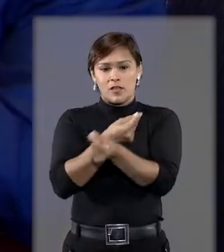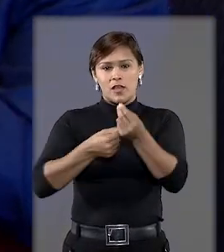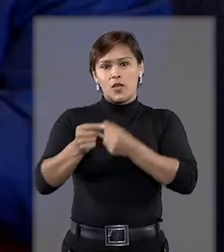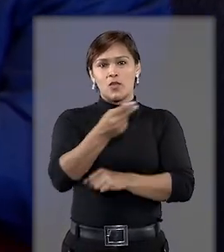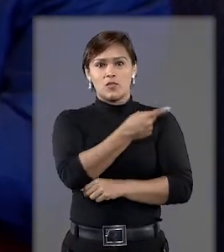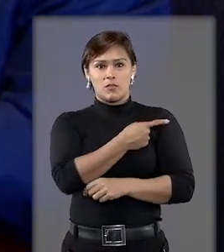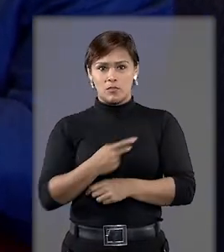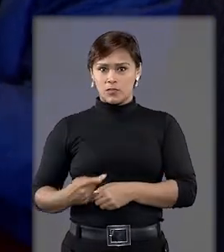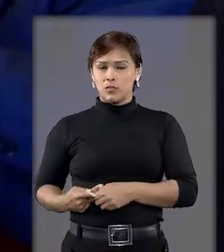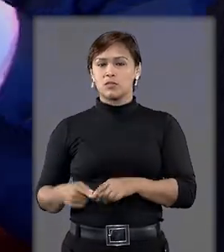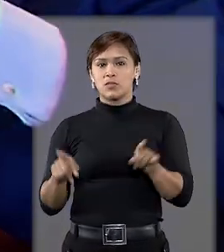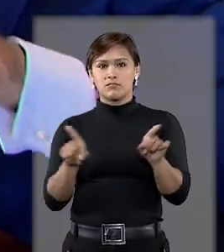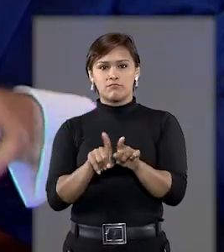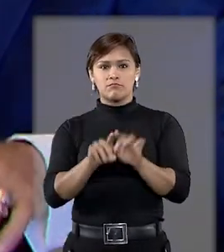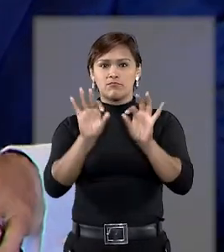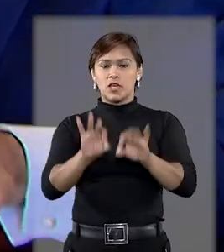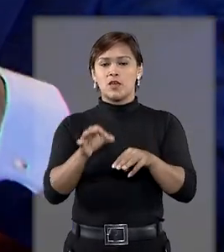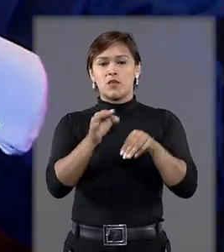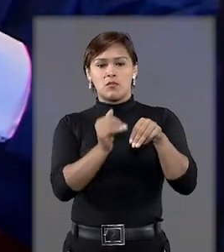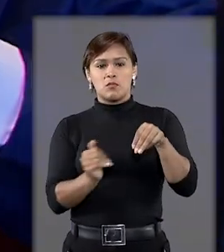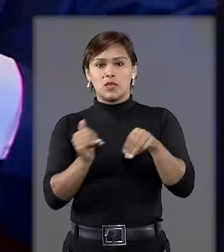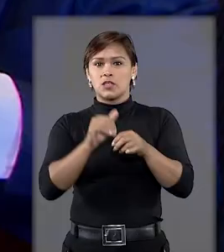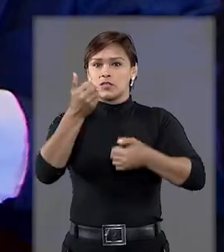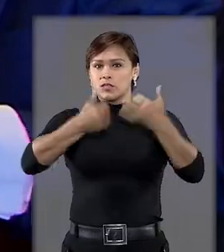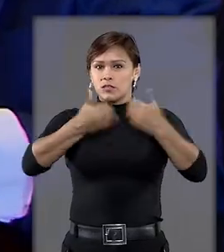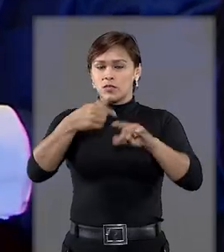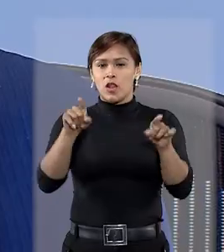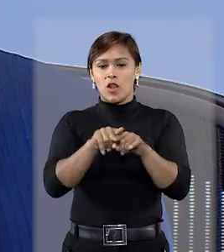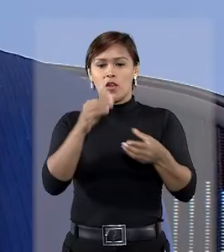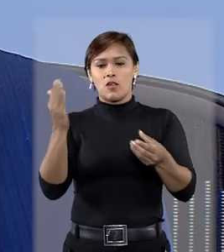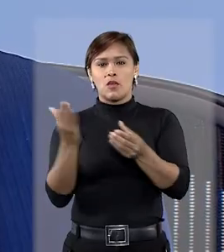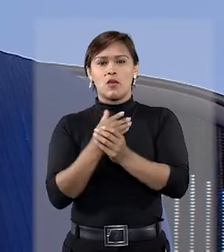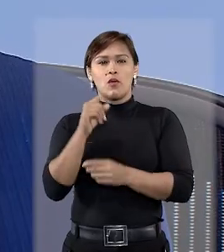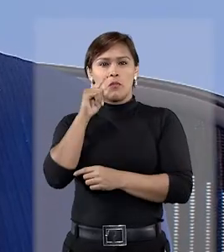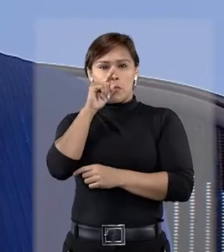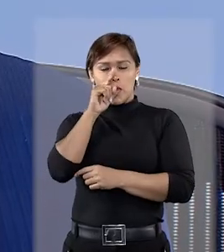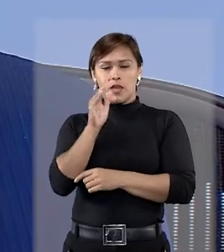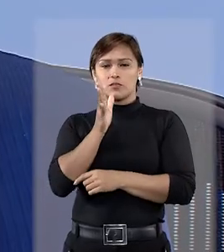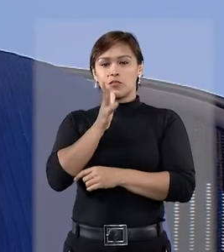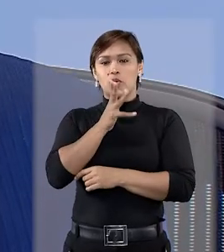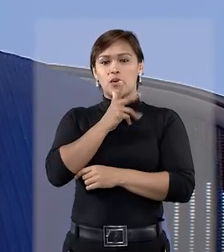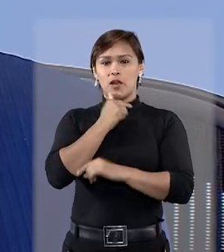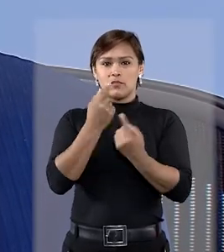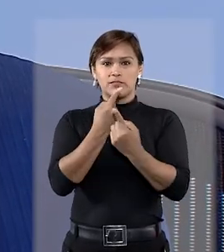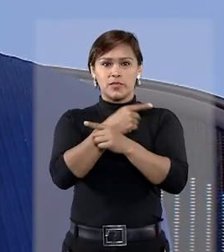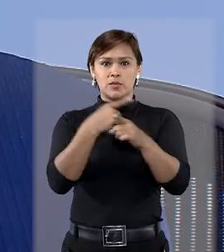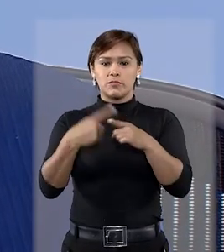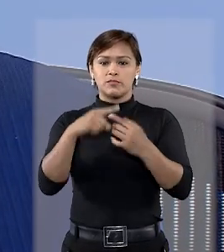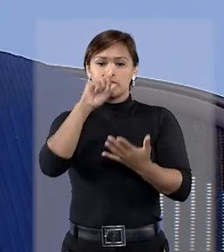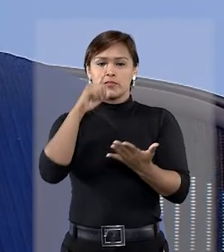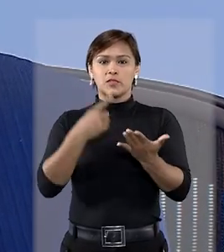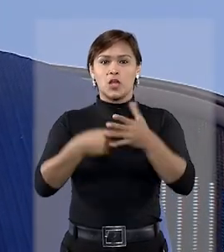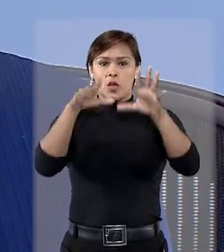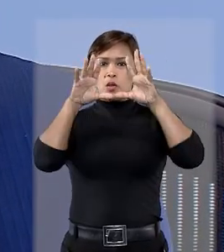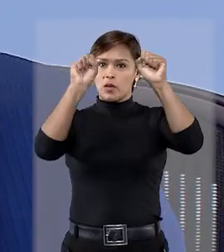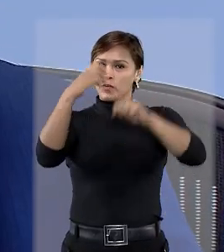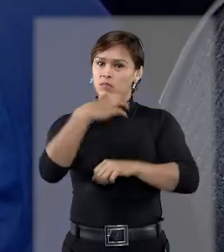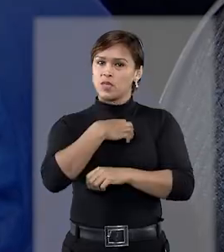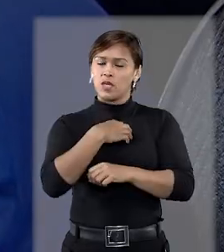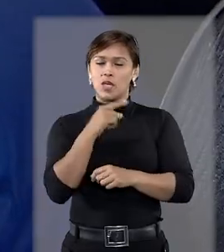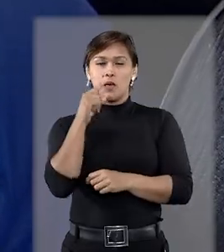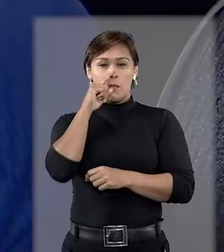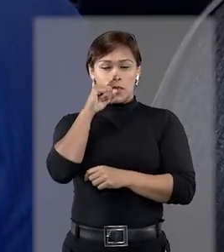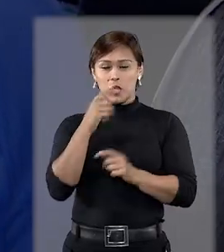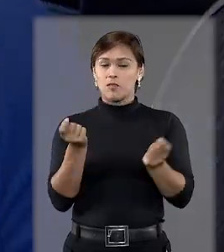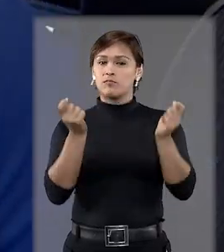economia públicas. O ministro Humberto Martins reconheceu no caso o perigo da demora inverso, pois a decisão do TJ traz o risco